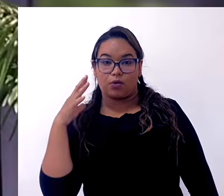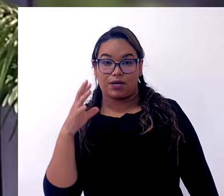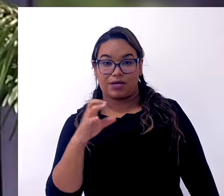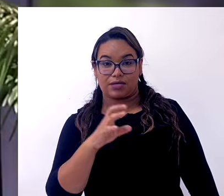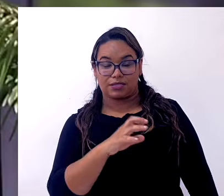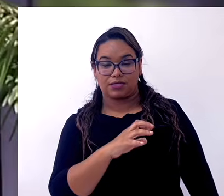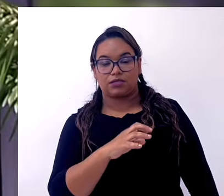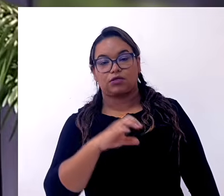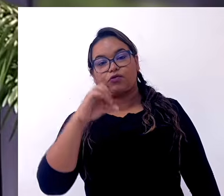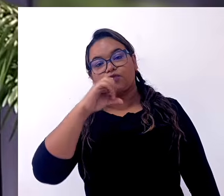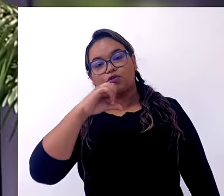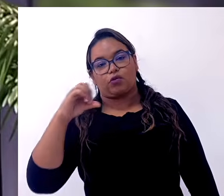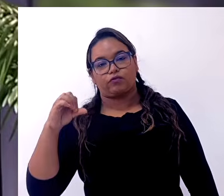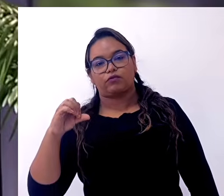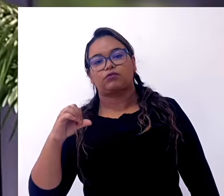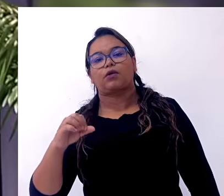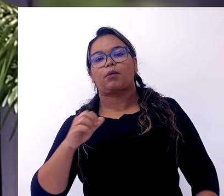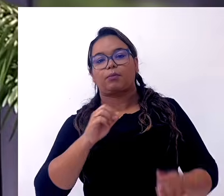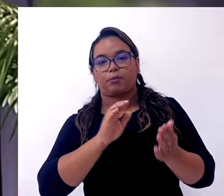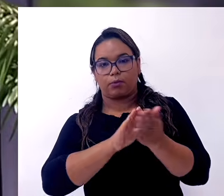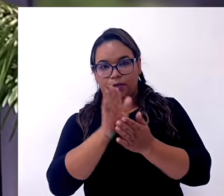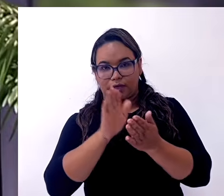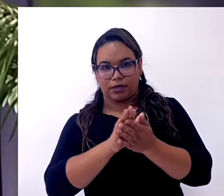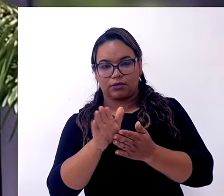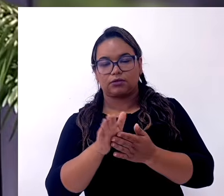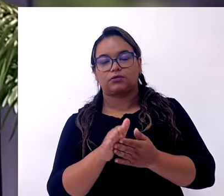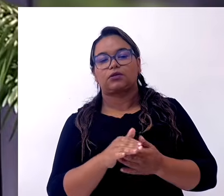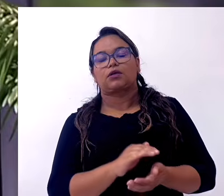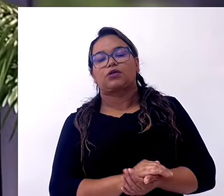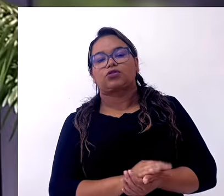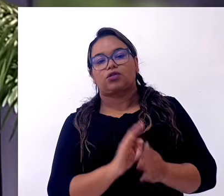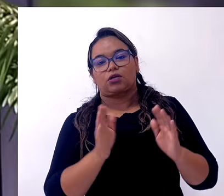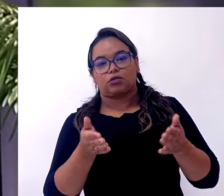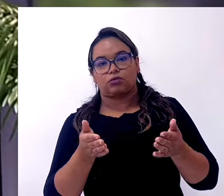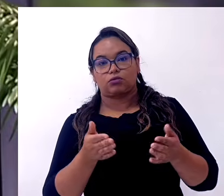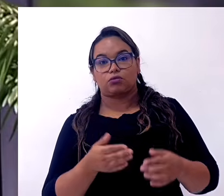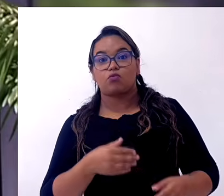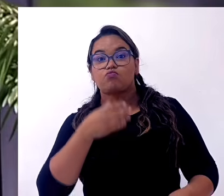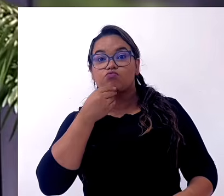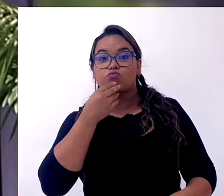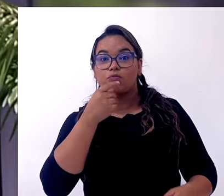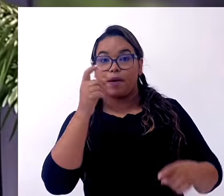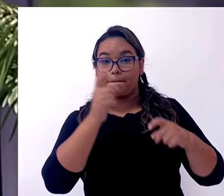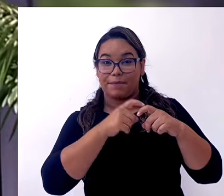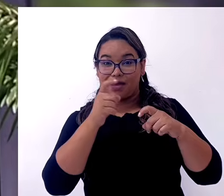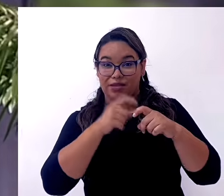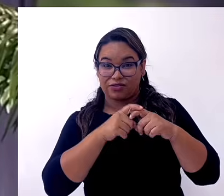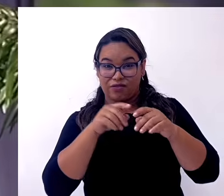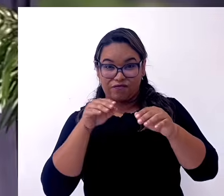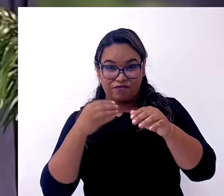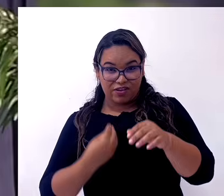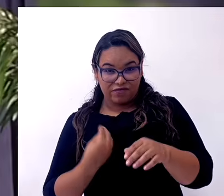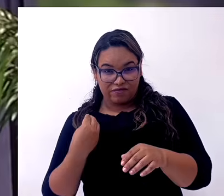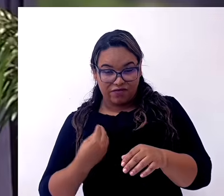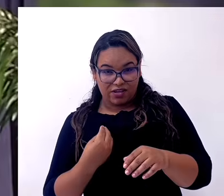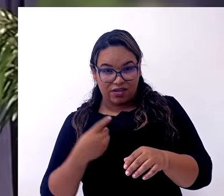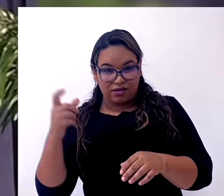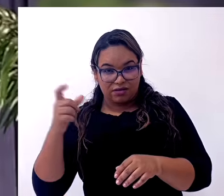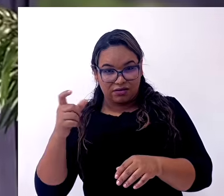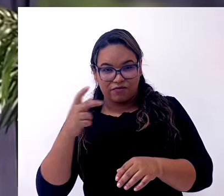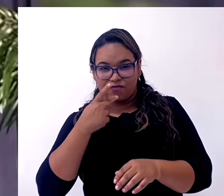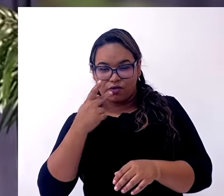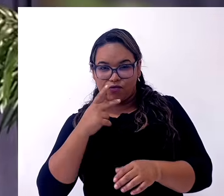a guerra, então eles devem ter o tônico capilar mais eficiente que a humanidade concebeu. Ele poderia se tornar